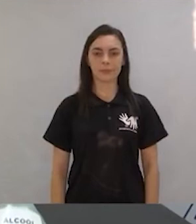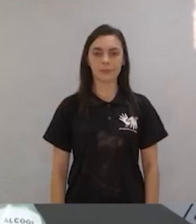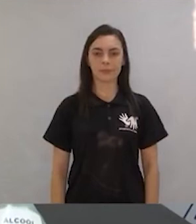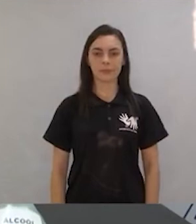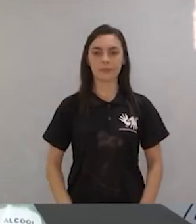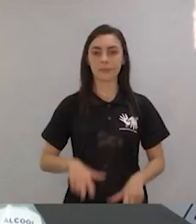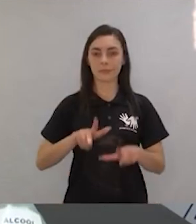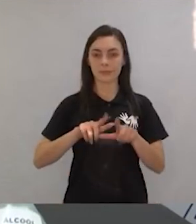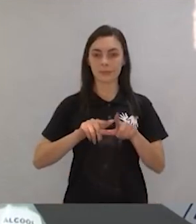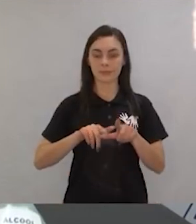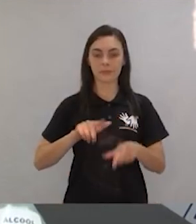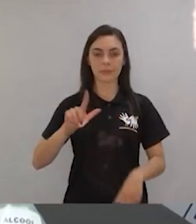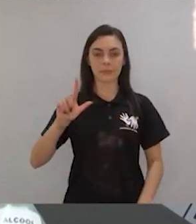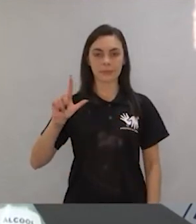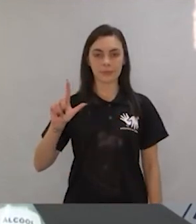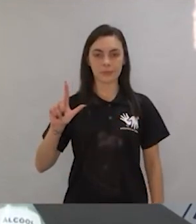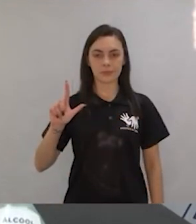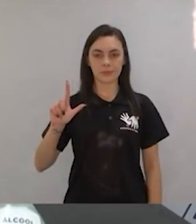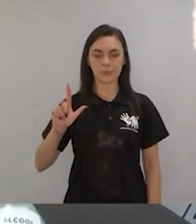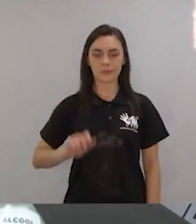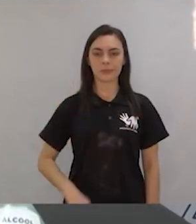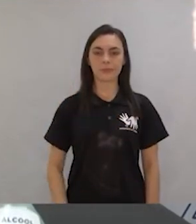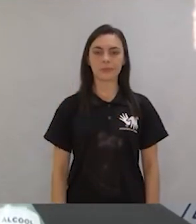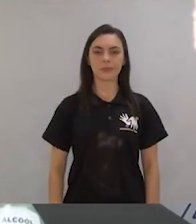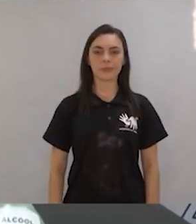A letra L.